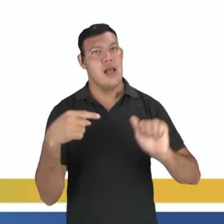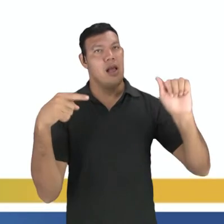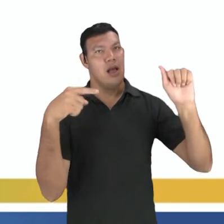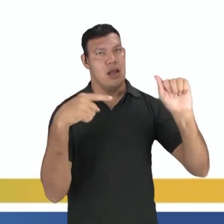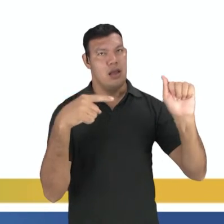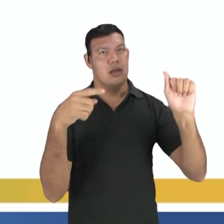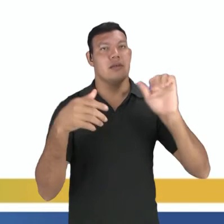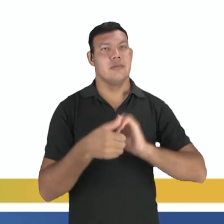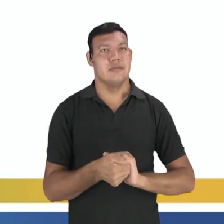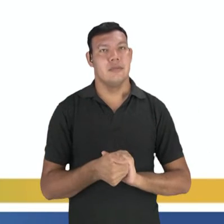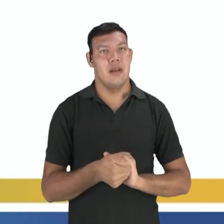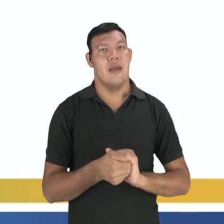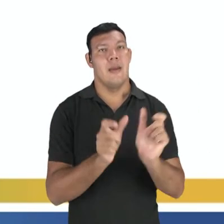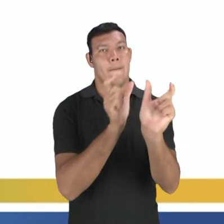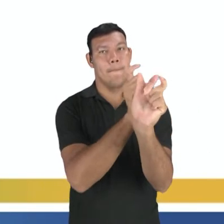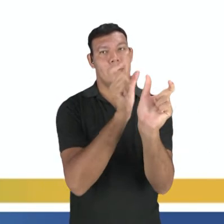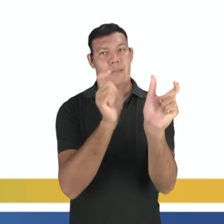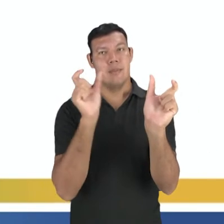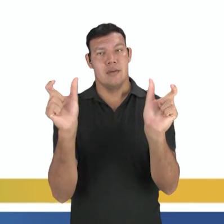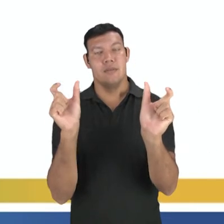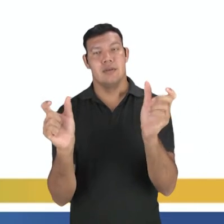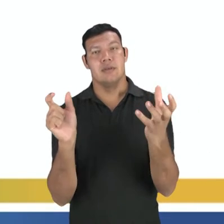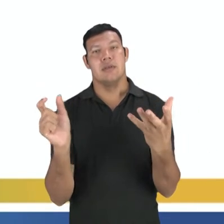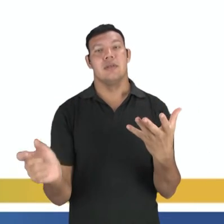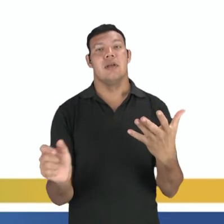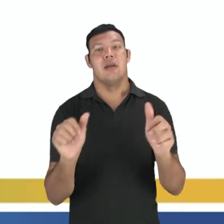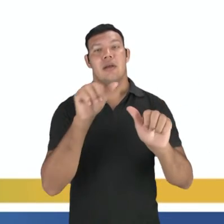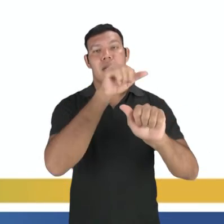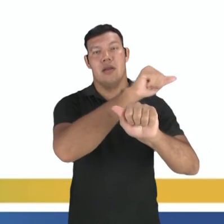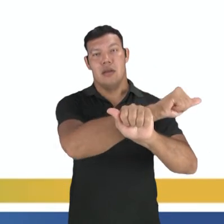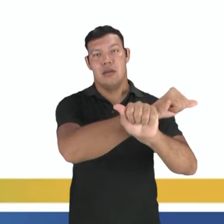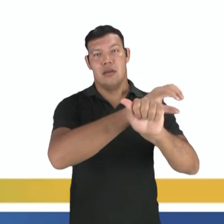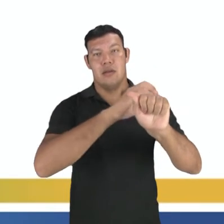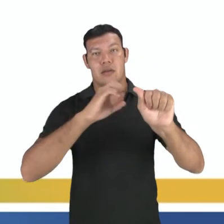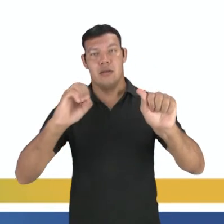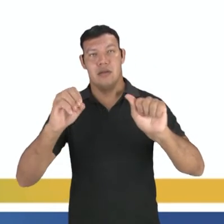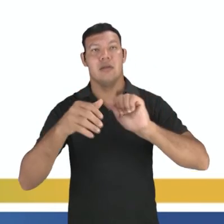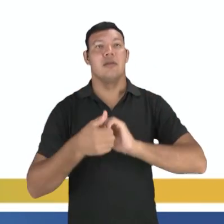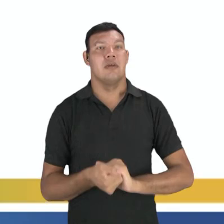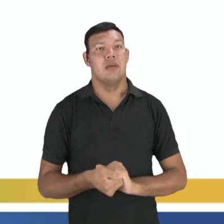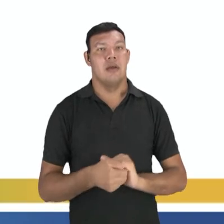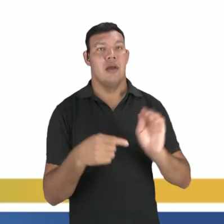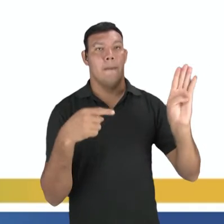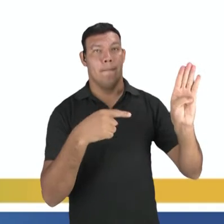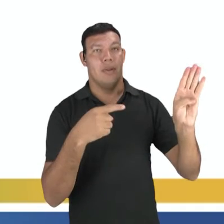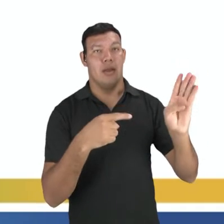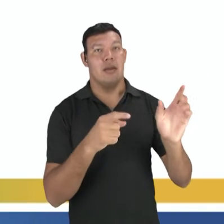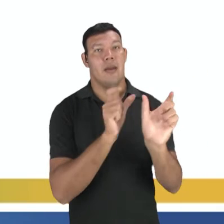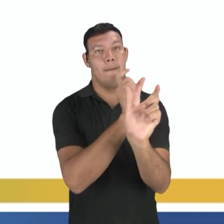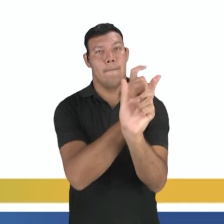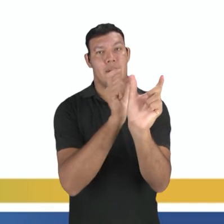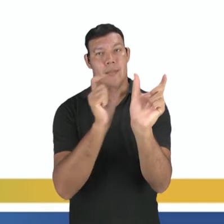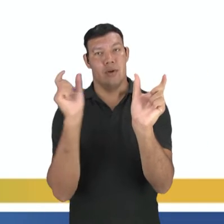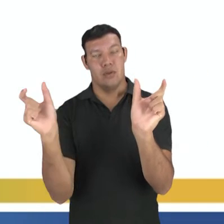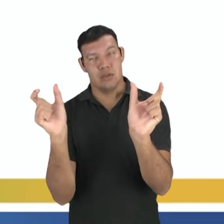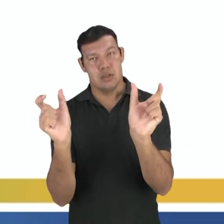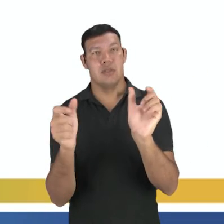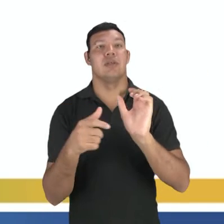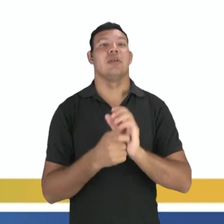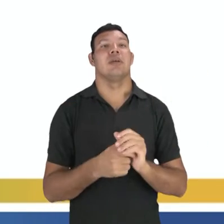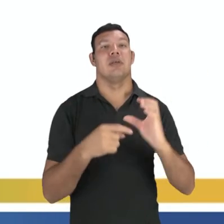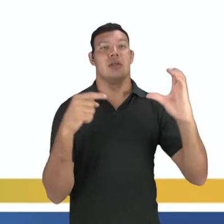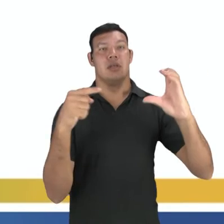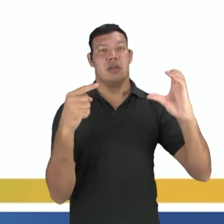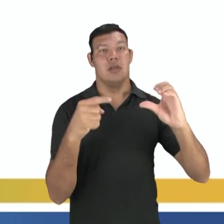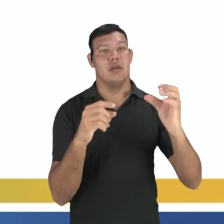A, preposição e artigo. E aí nós teremos as outras alternativas, que são preposição e preposição,